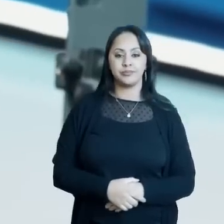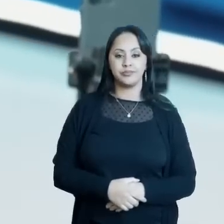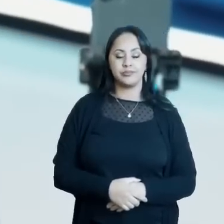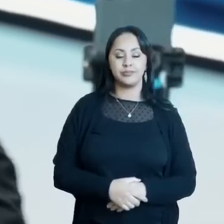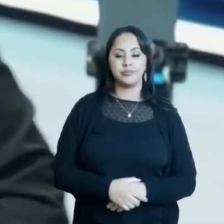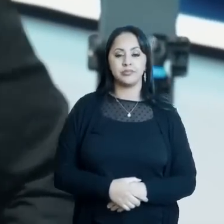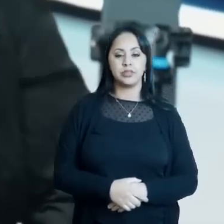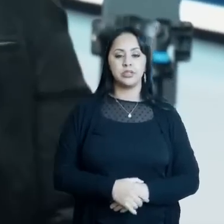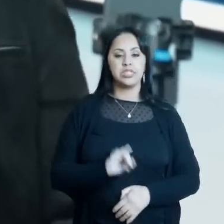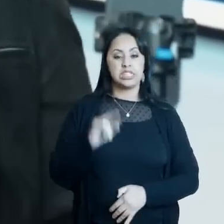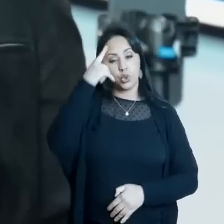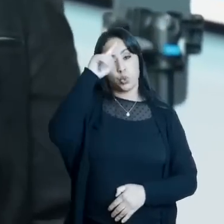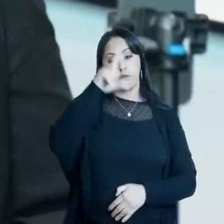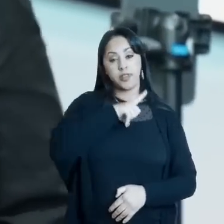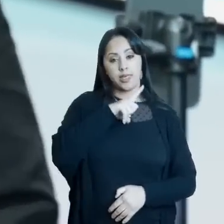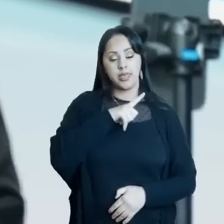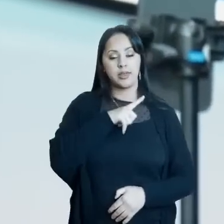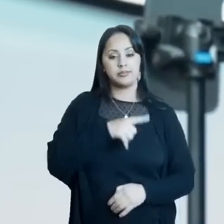Quem tiver dúvida...